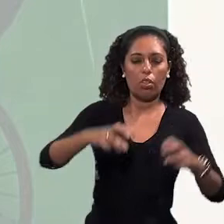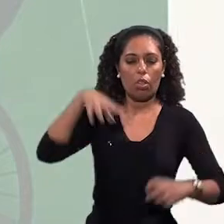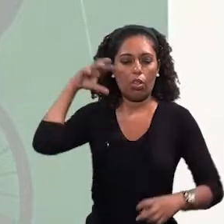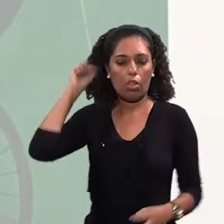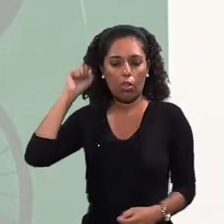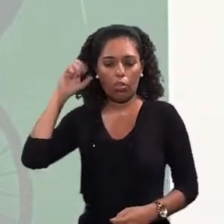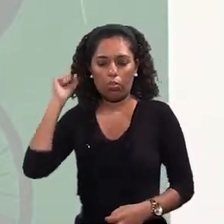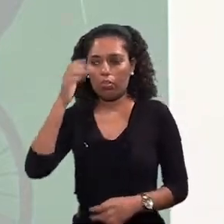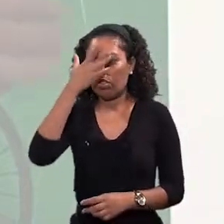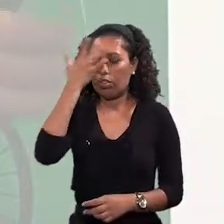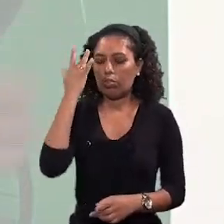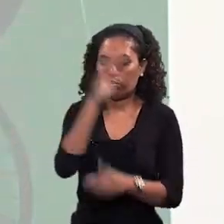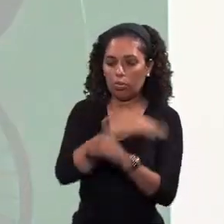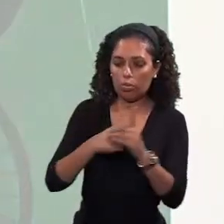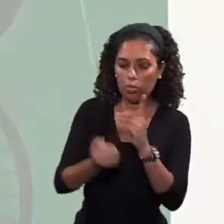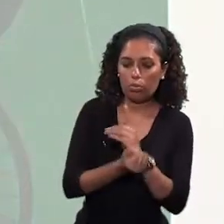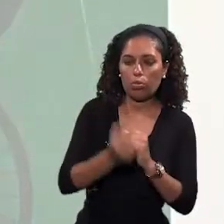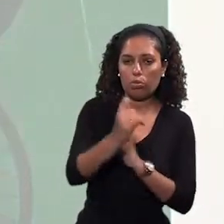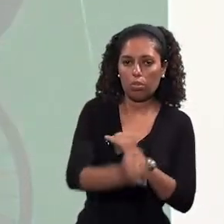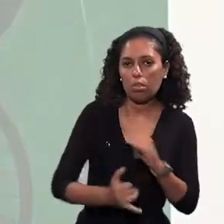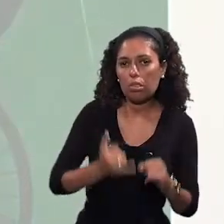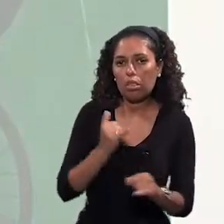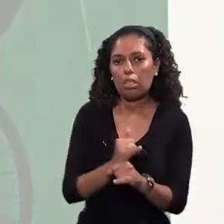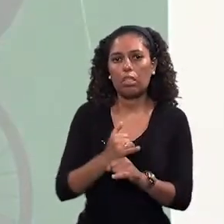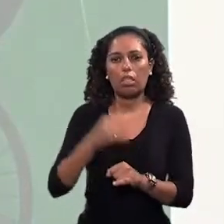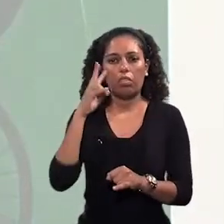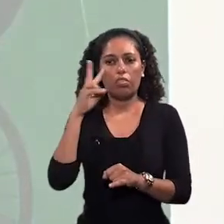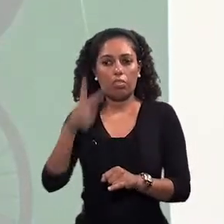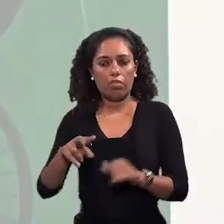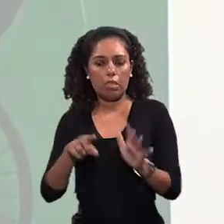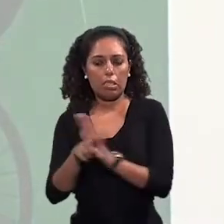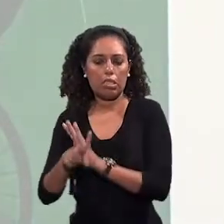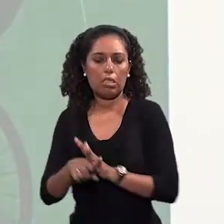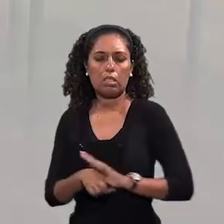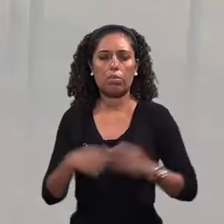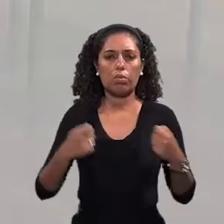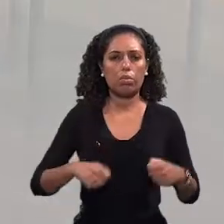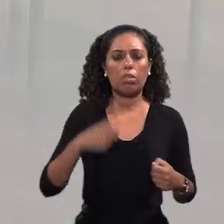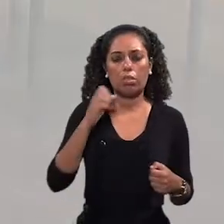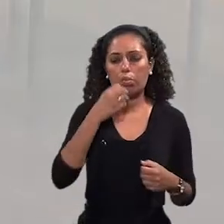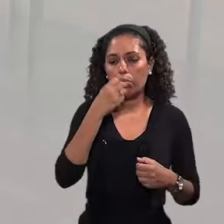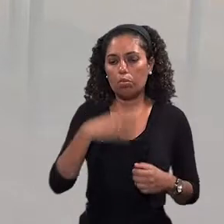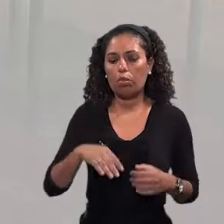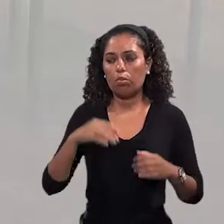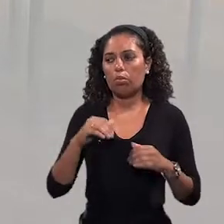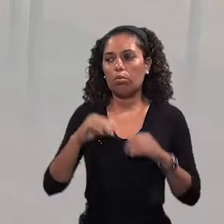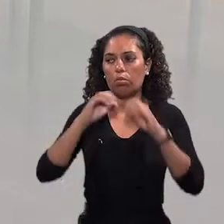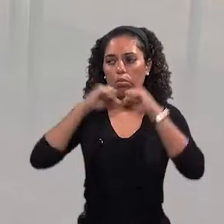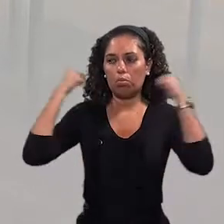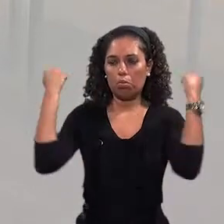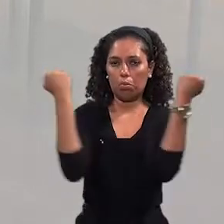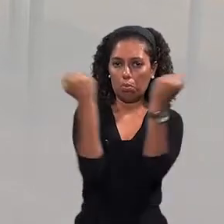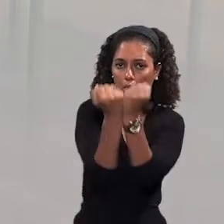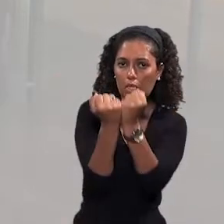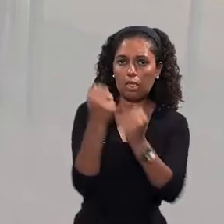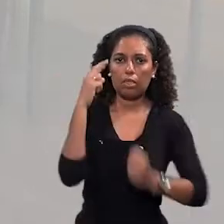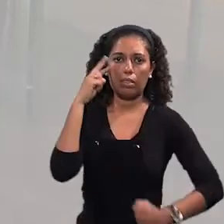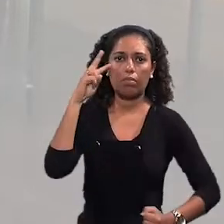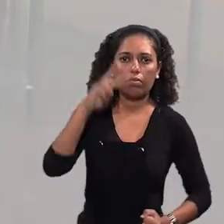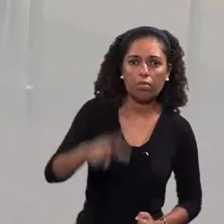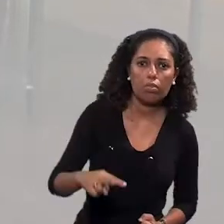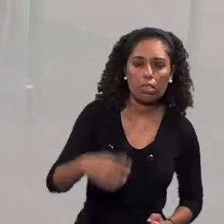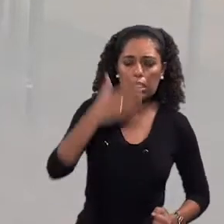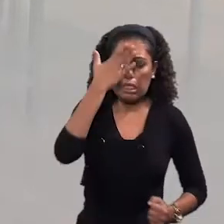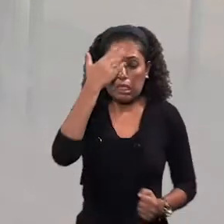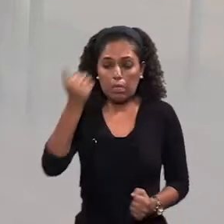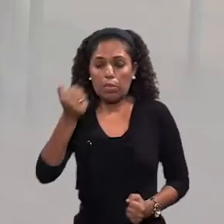que acontecer. Rede social, Sim. É fundamental. Maracanã. Maracanã. São 2 assim. Jogar pelado. É isso.